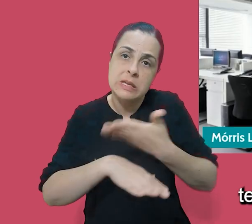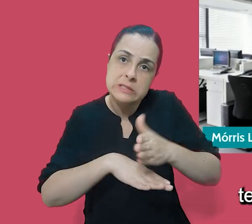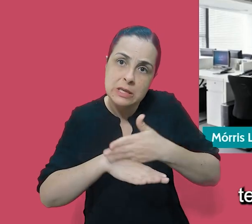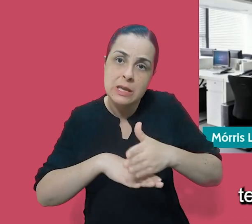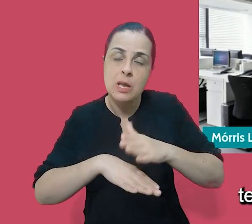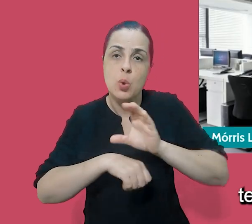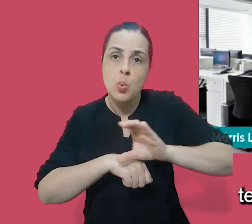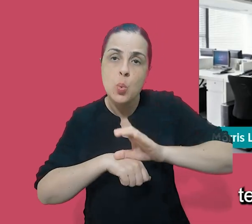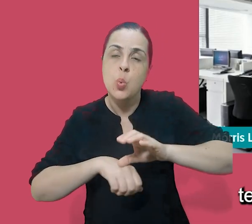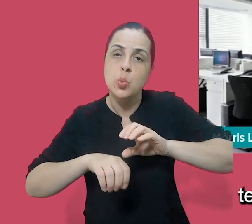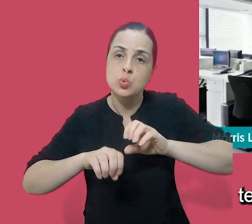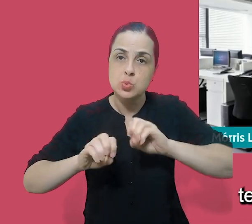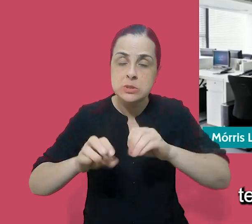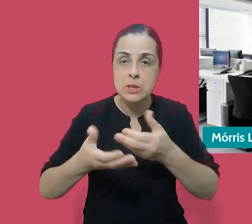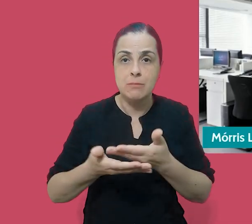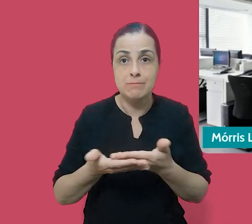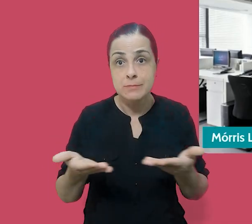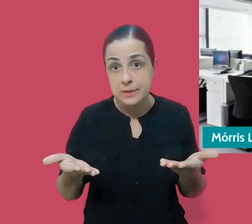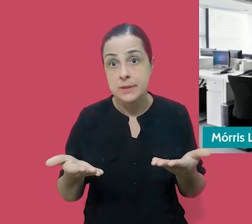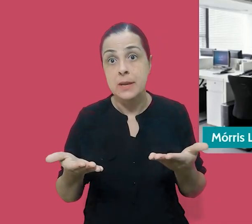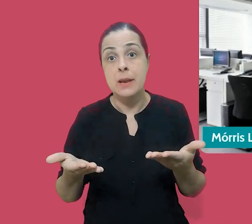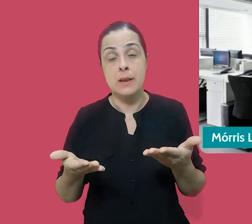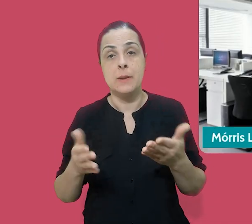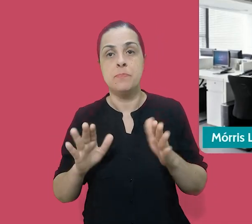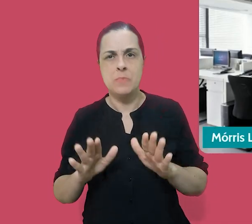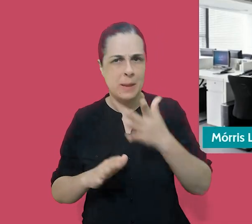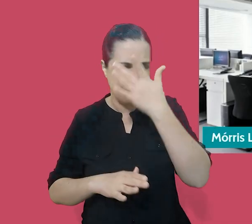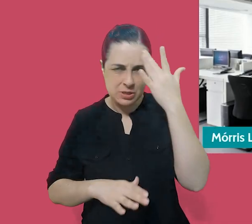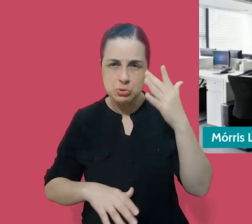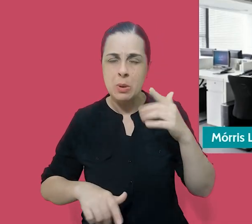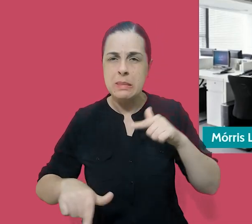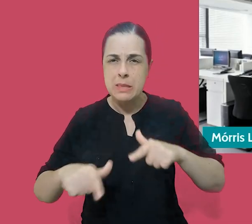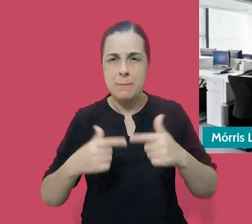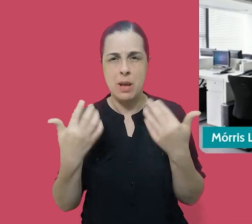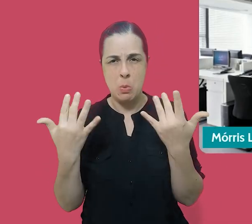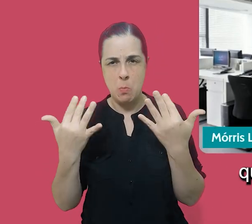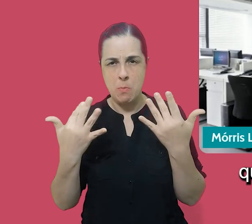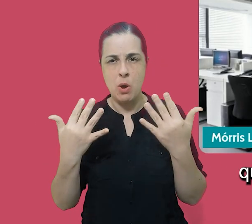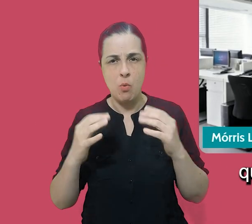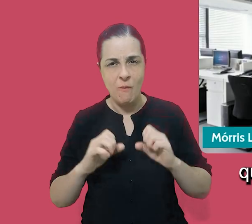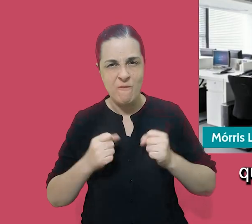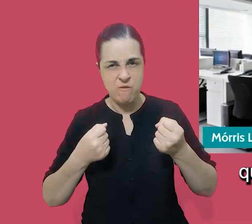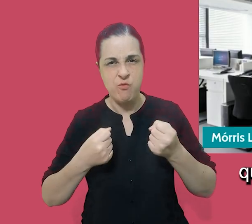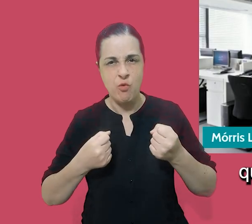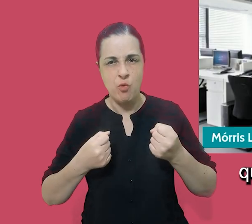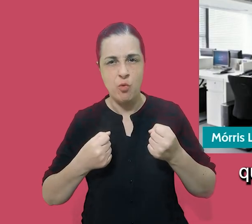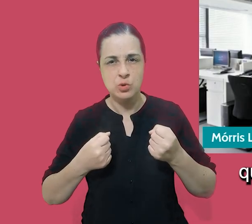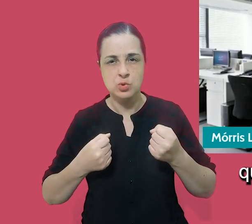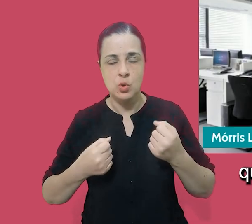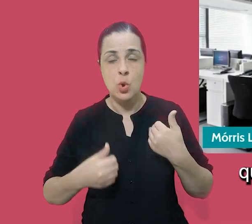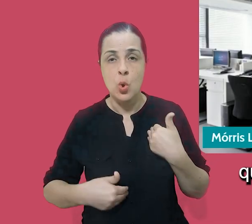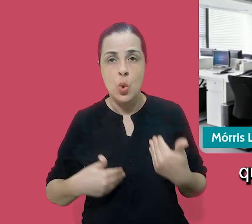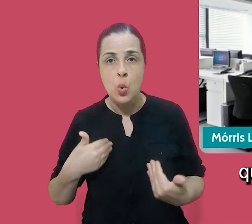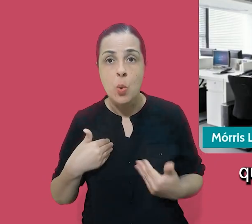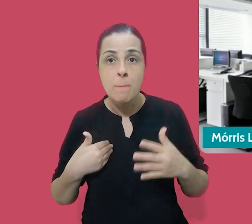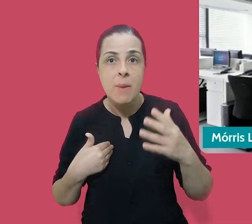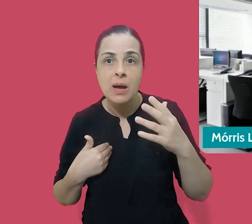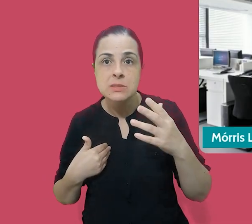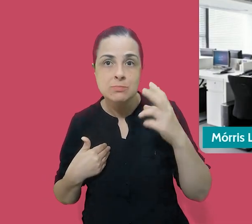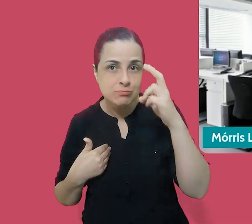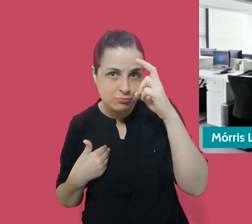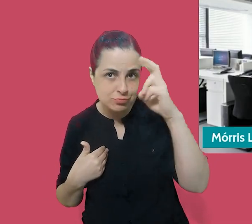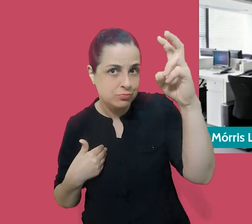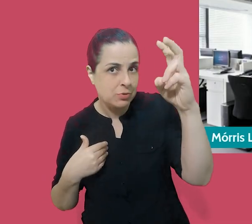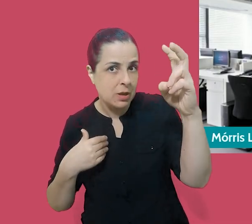têm trabalhos mais braçais, quando essas pessoas envelhecem, o que elas vão fazer? Se elas não têm mais o